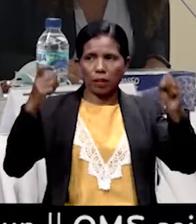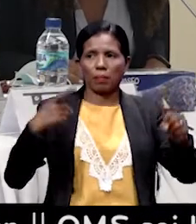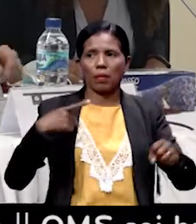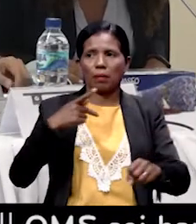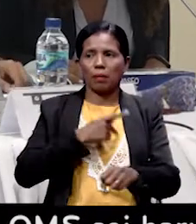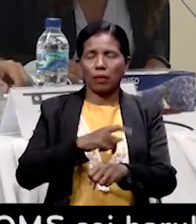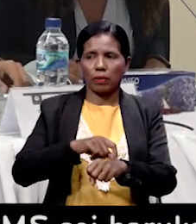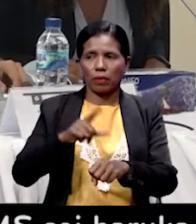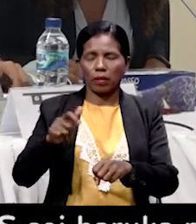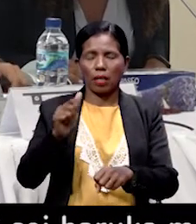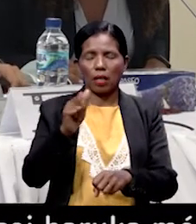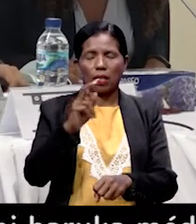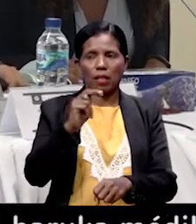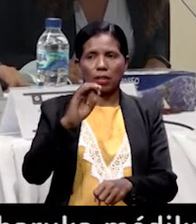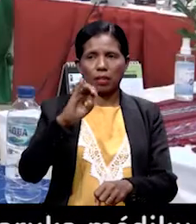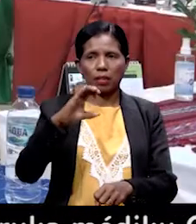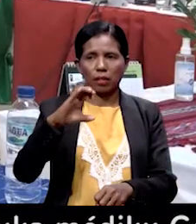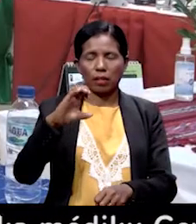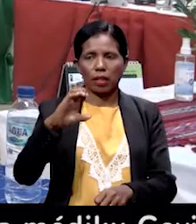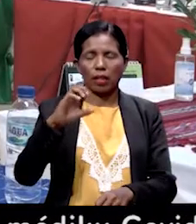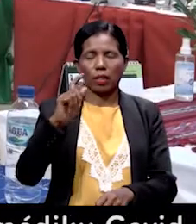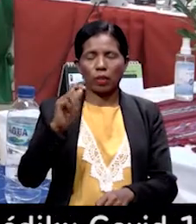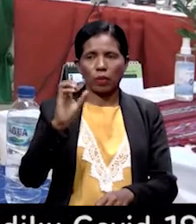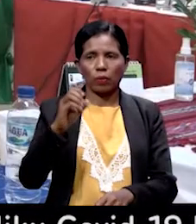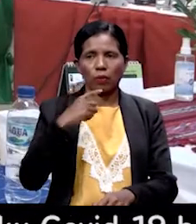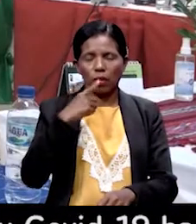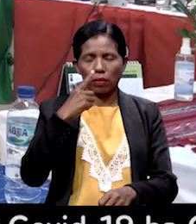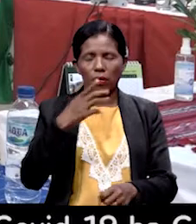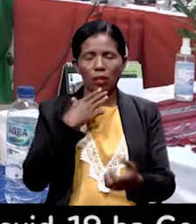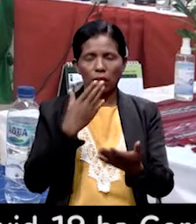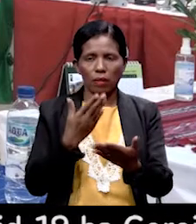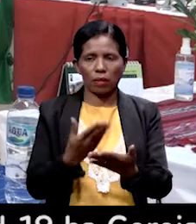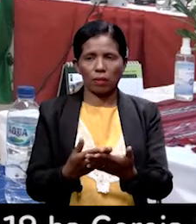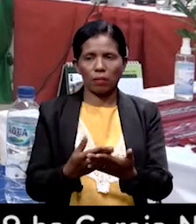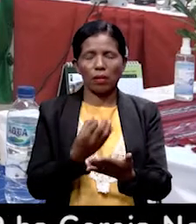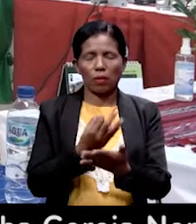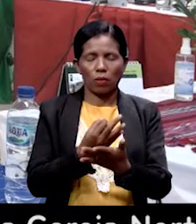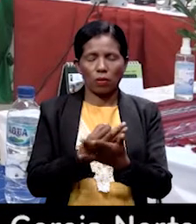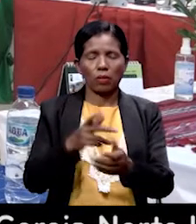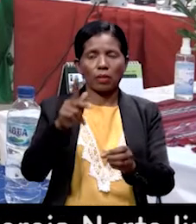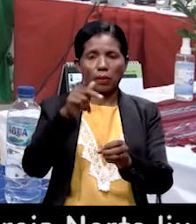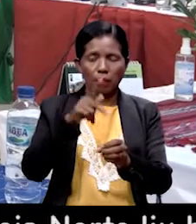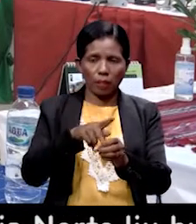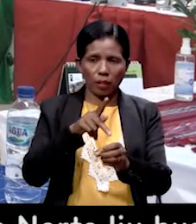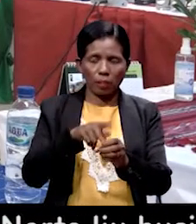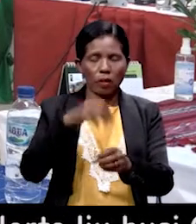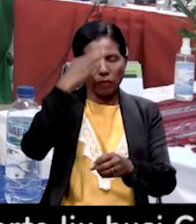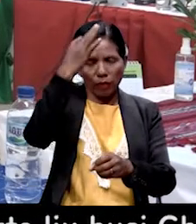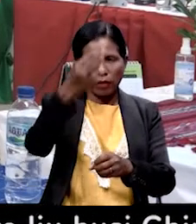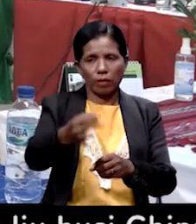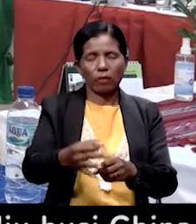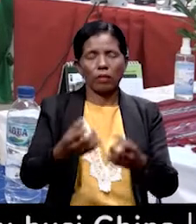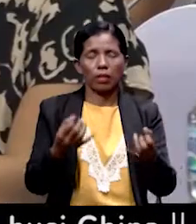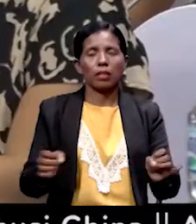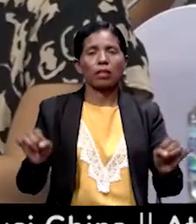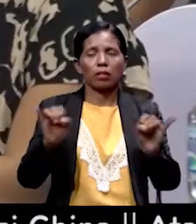Nacional, Aniceto Guterres López Hateten, atu garante sustentabilidade fundo petrolífero, Bahia Futuro,